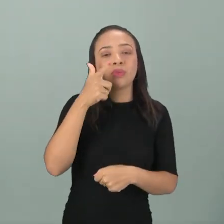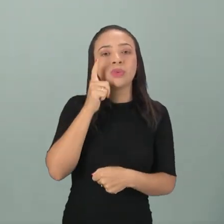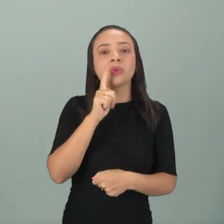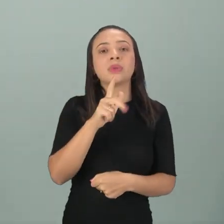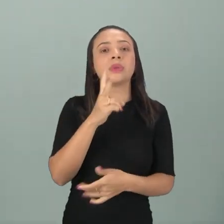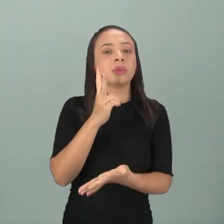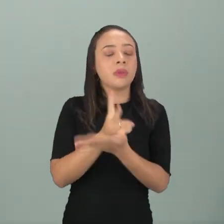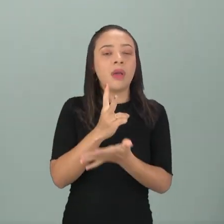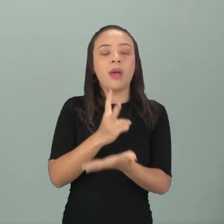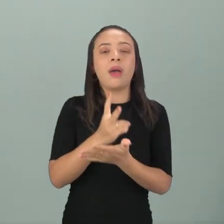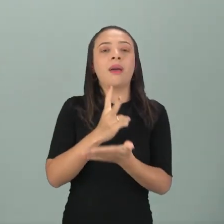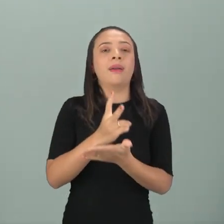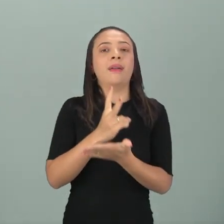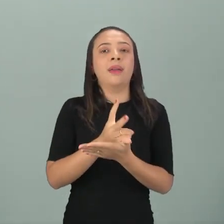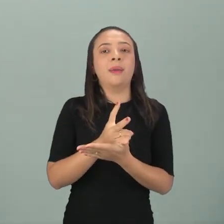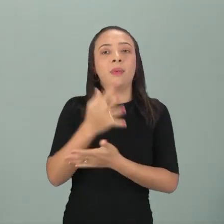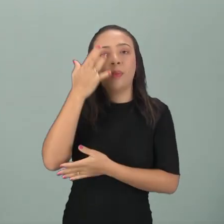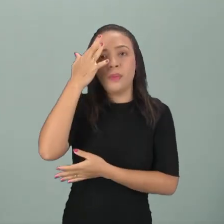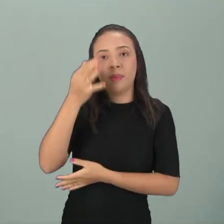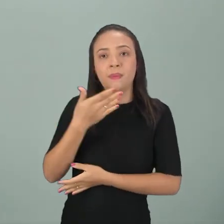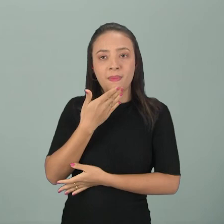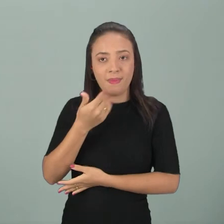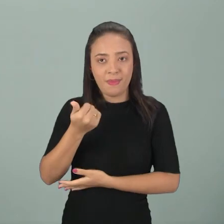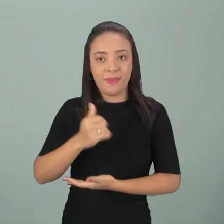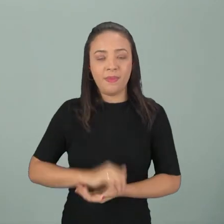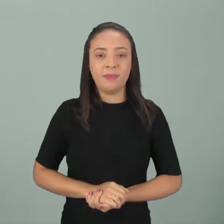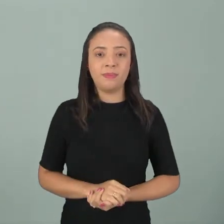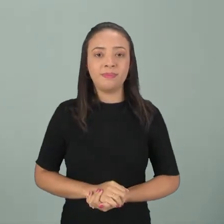macetes, conseguir entender melhor.